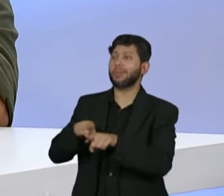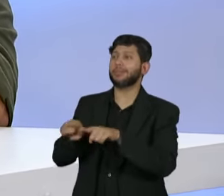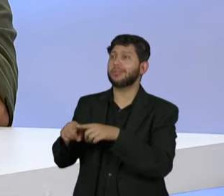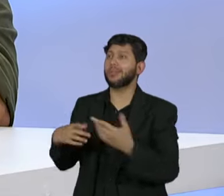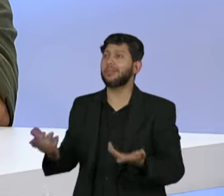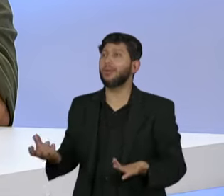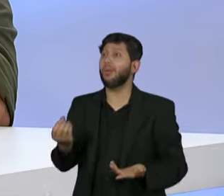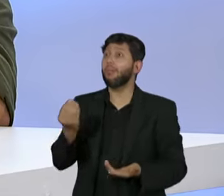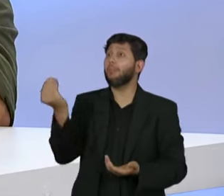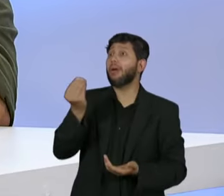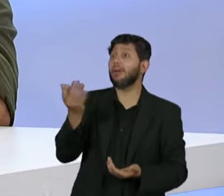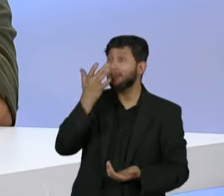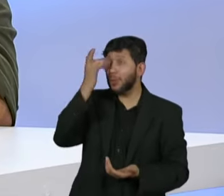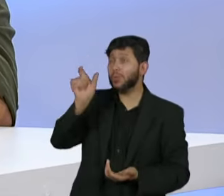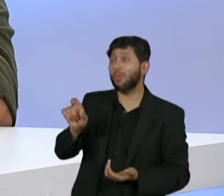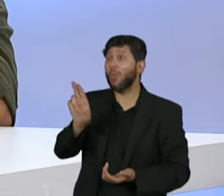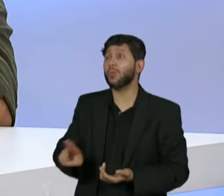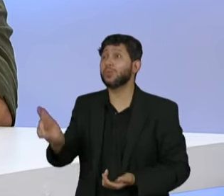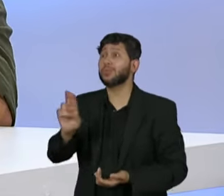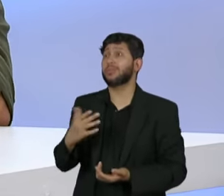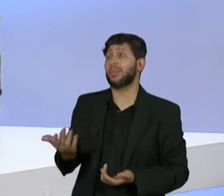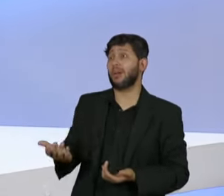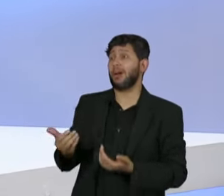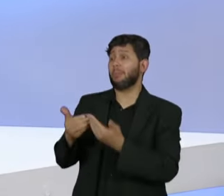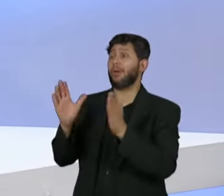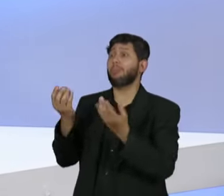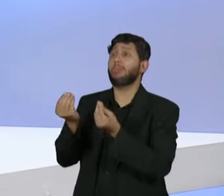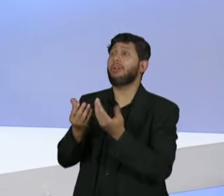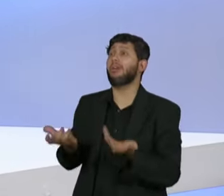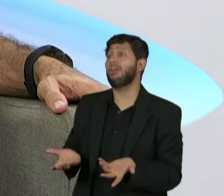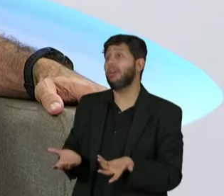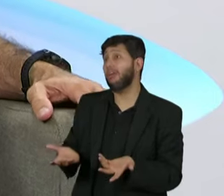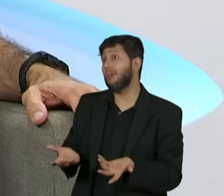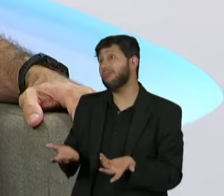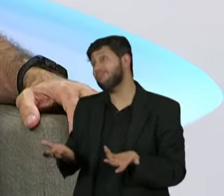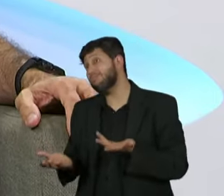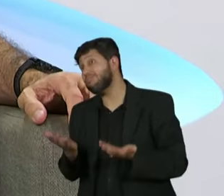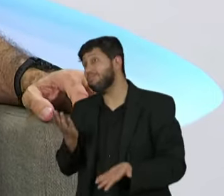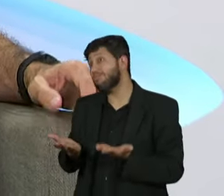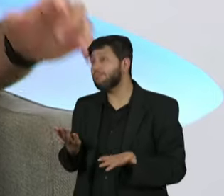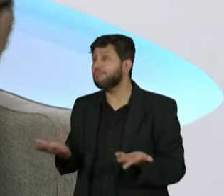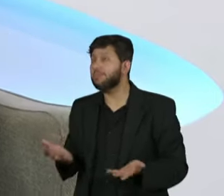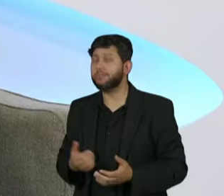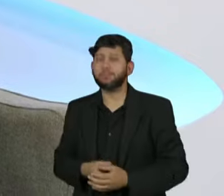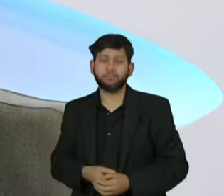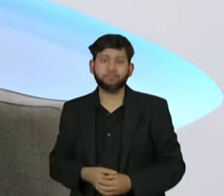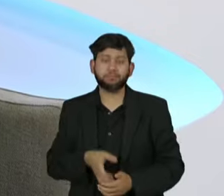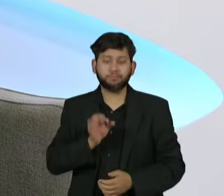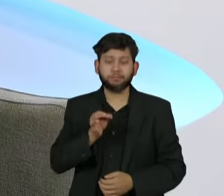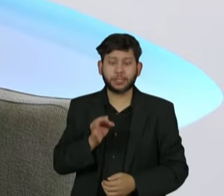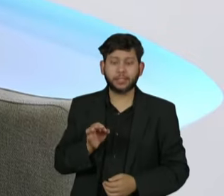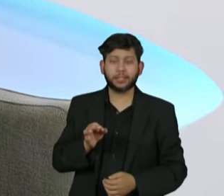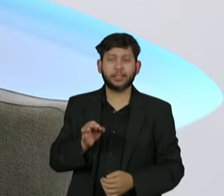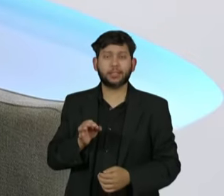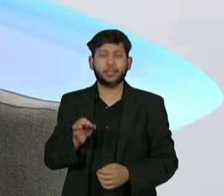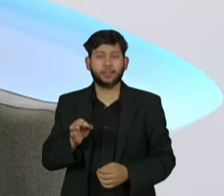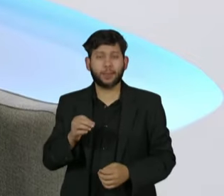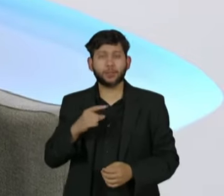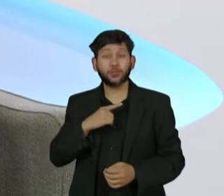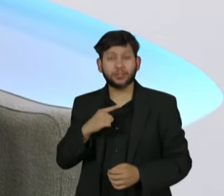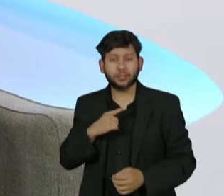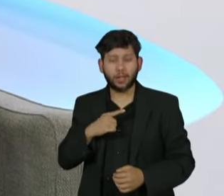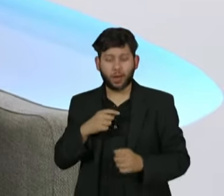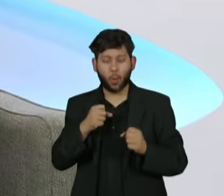para que que as pessoas vão usar aquilo utilizar um modelo que é aberto como é que funcionaria Veja a altíssima concentração de